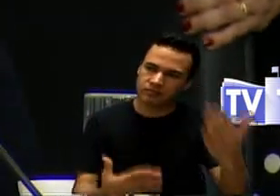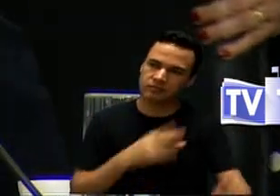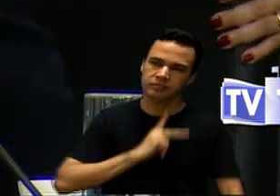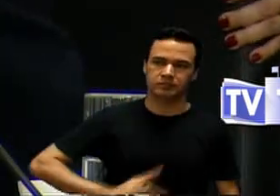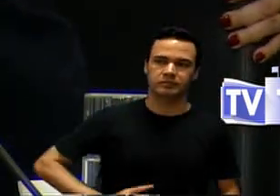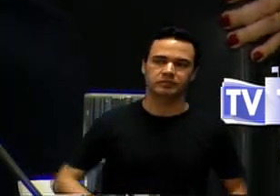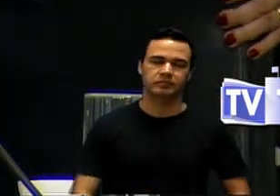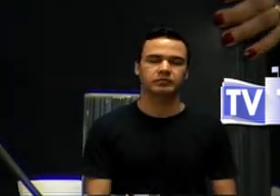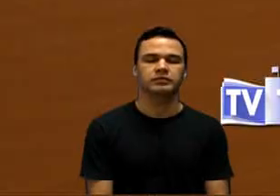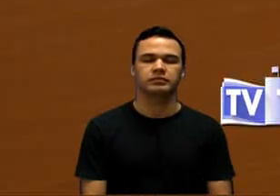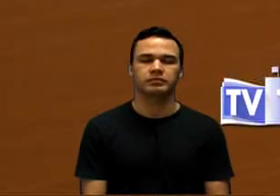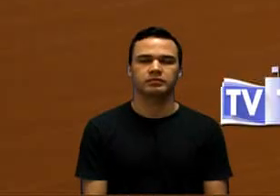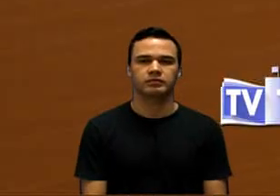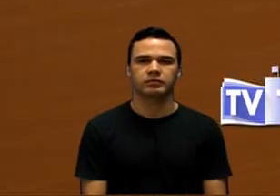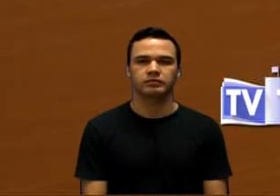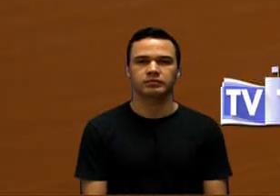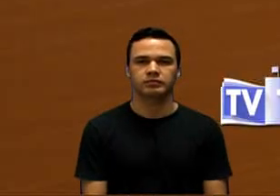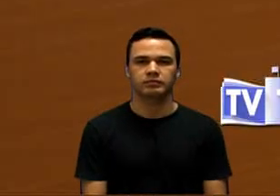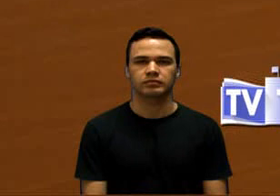presidente.